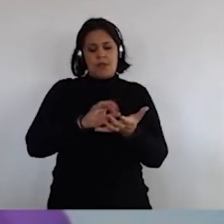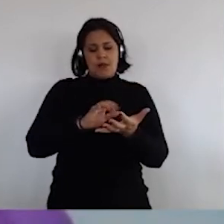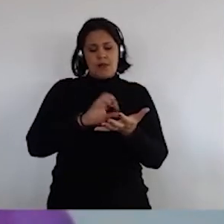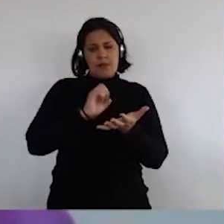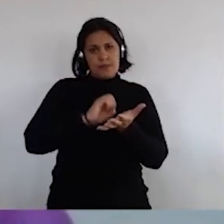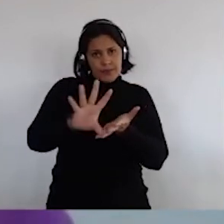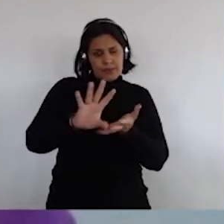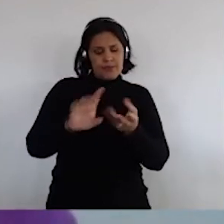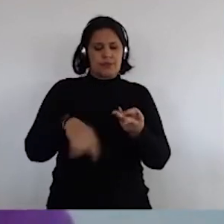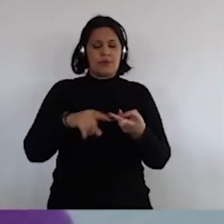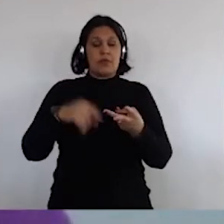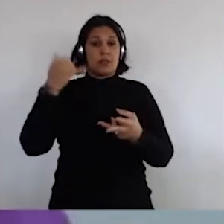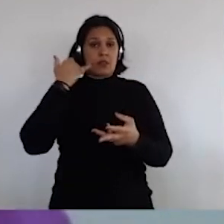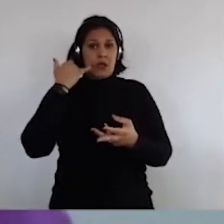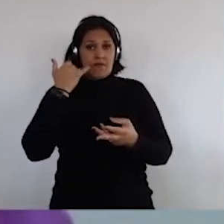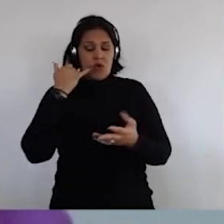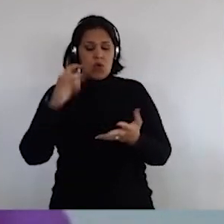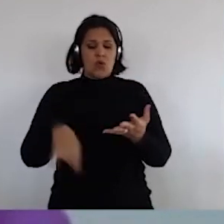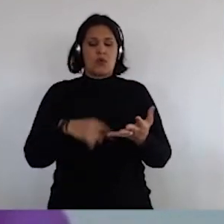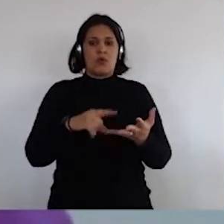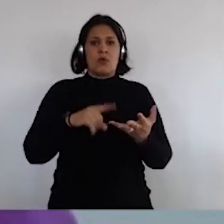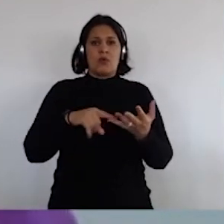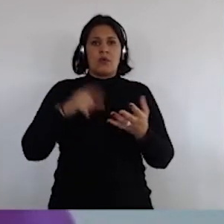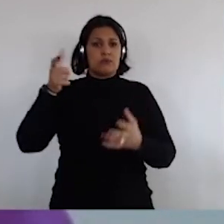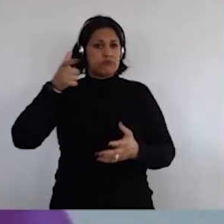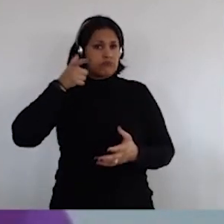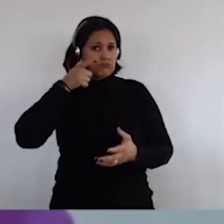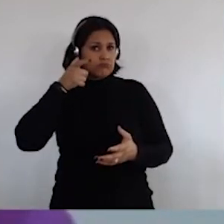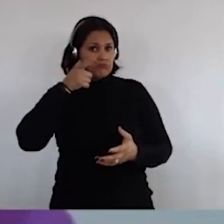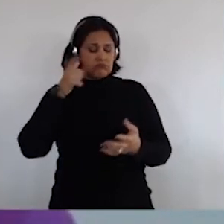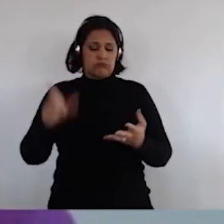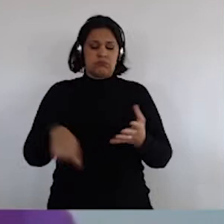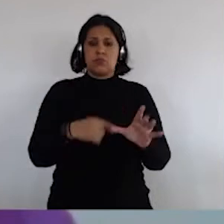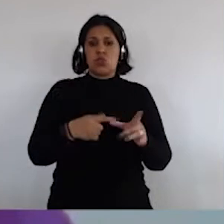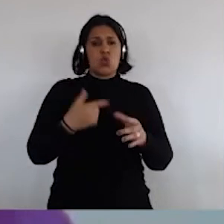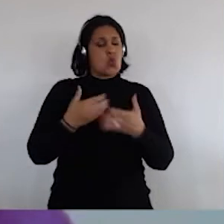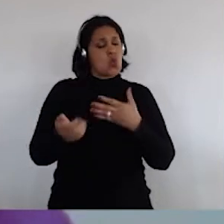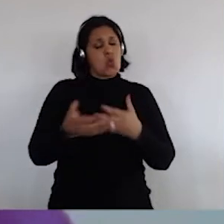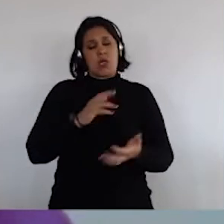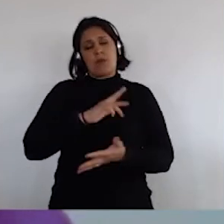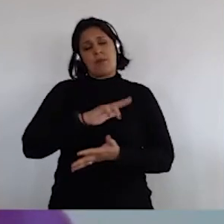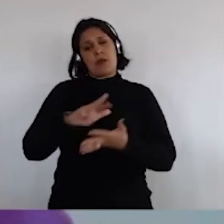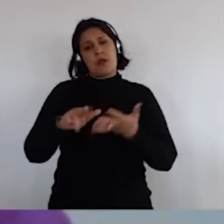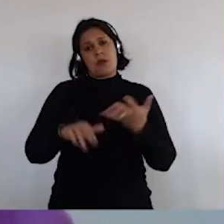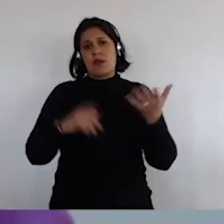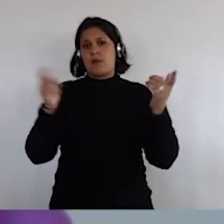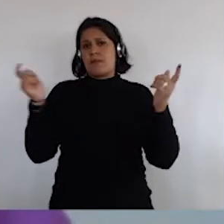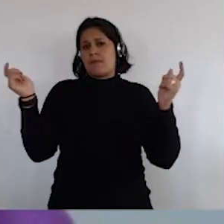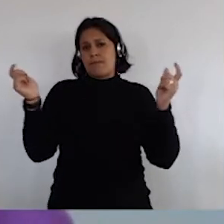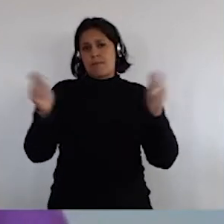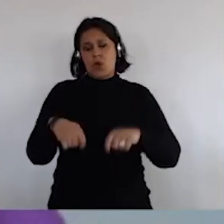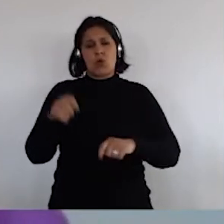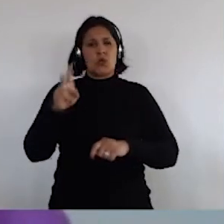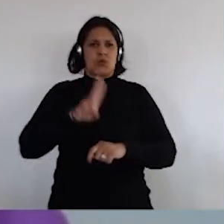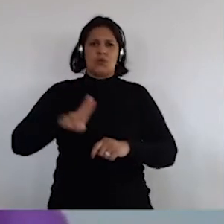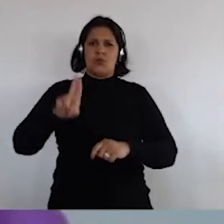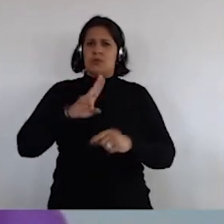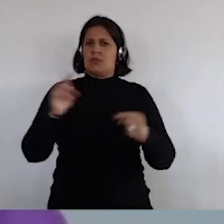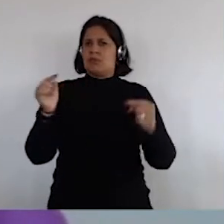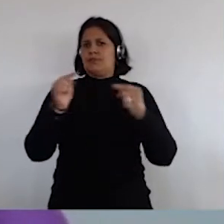eletrônica, telefônica, telemática ou os outros mecanismos que servirem ao propósito